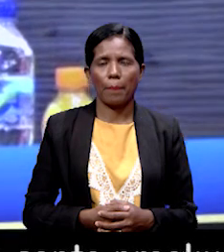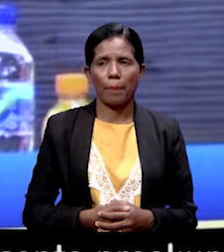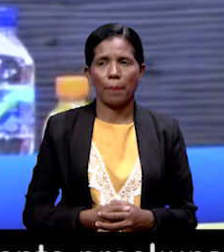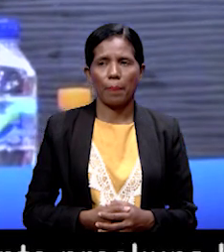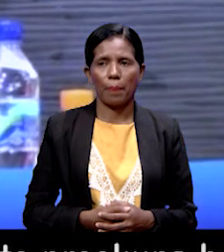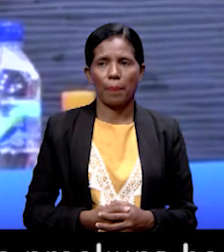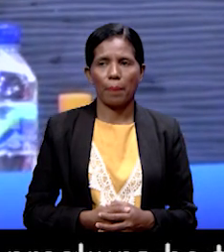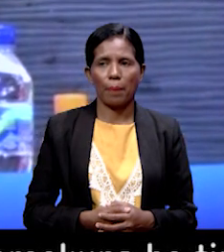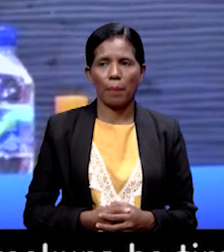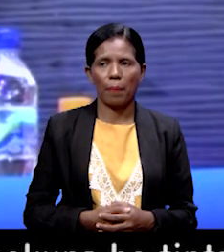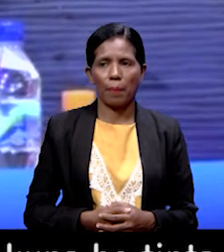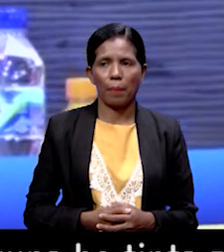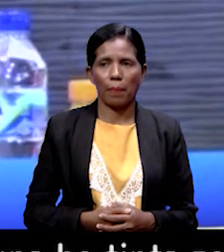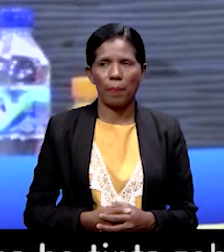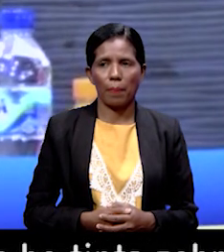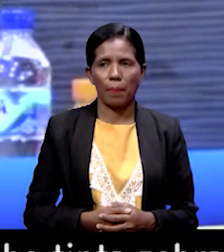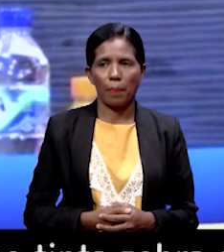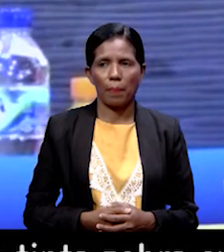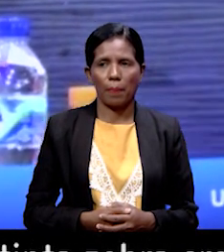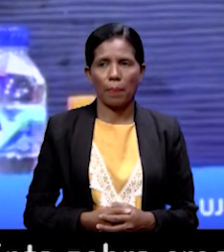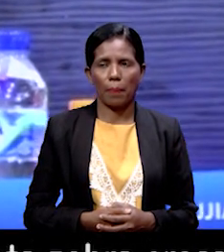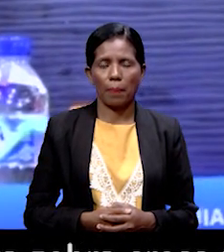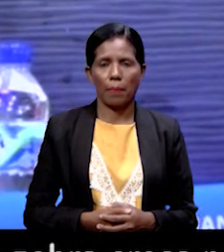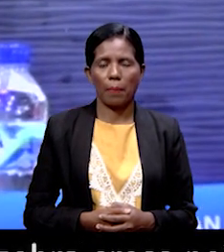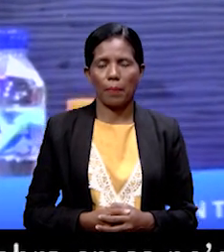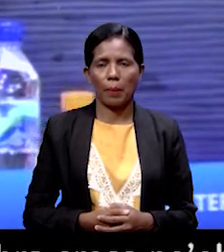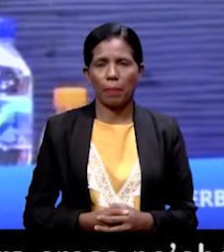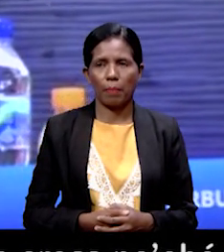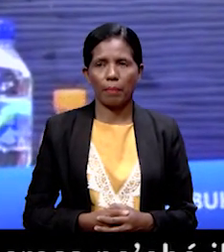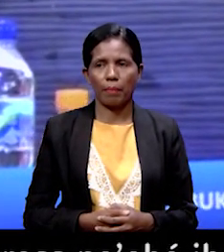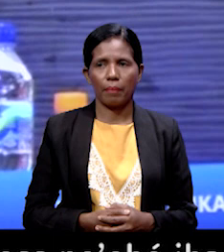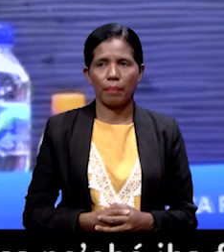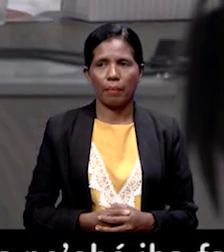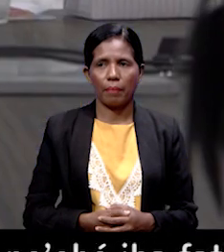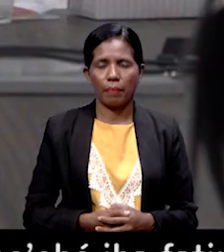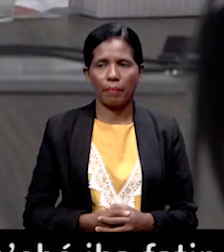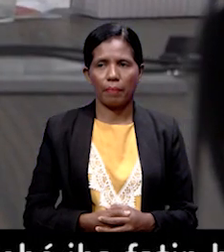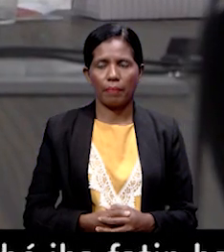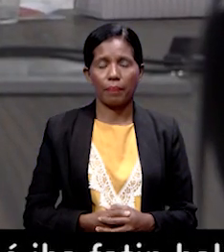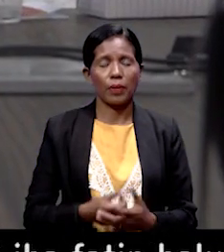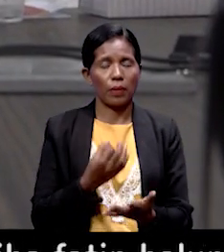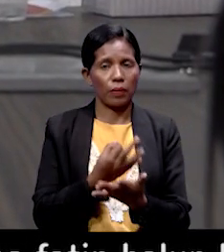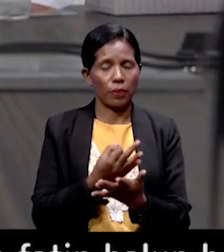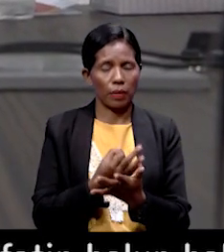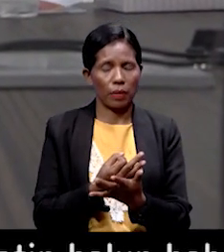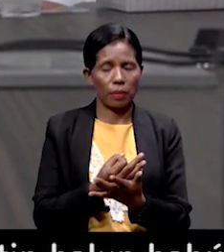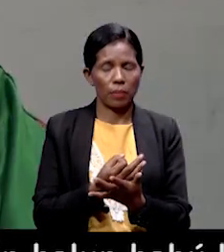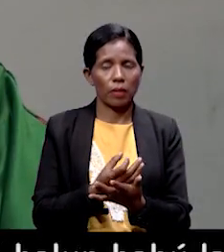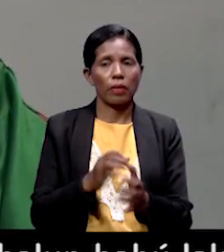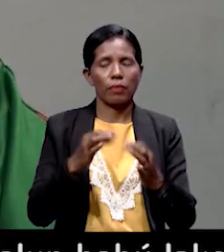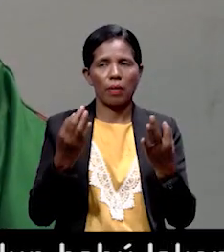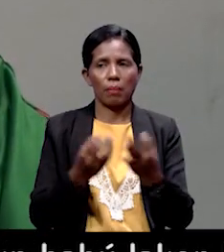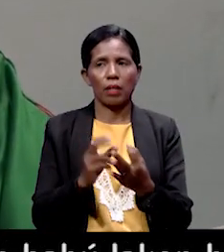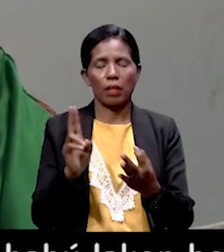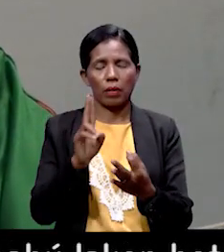jadi hanya hanya mak pensiran dia beli, namun dia upas. Orçamento nebe durante ne família gasta